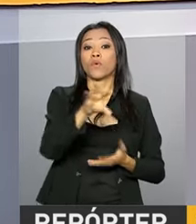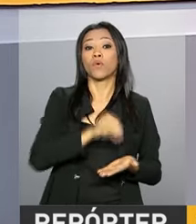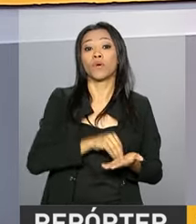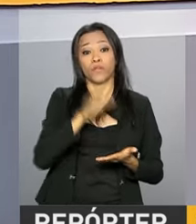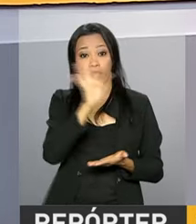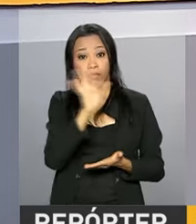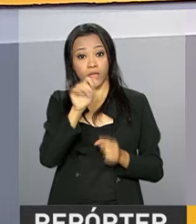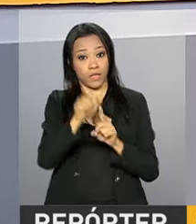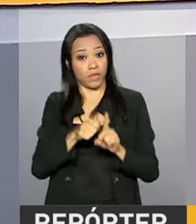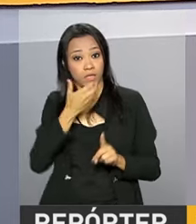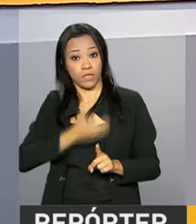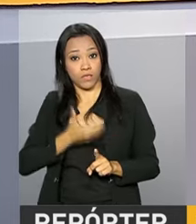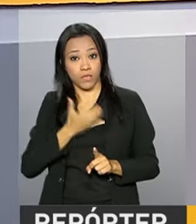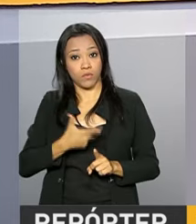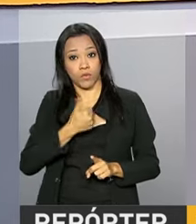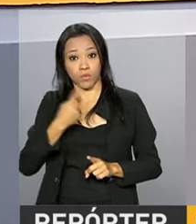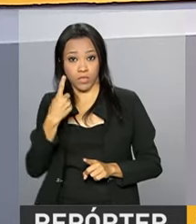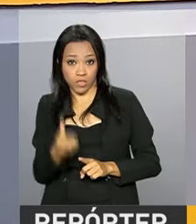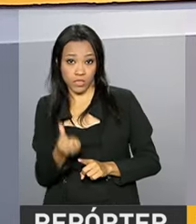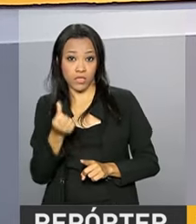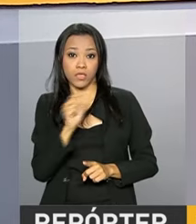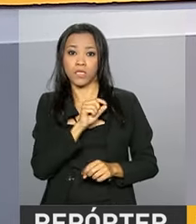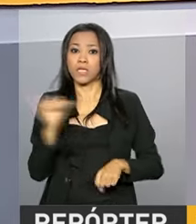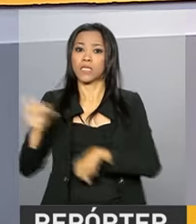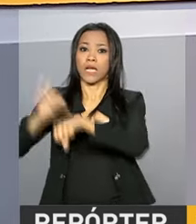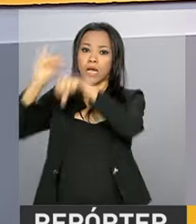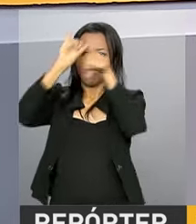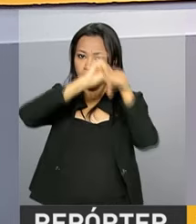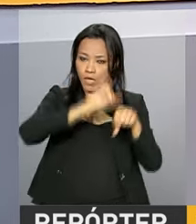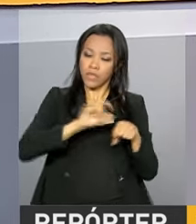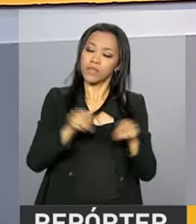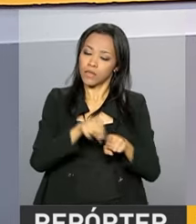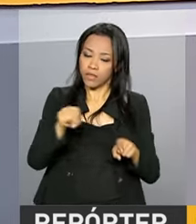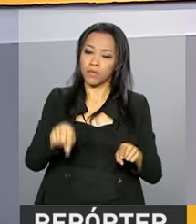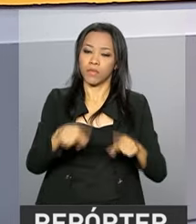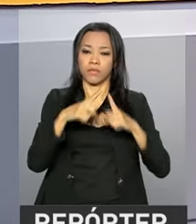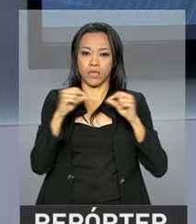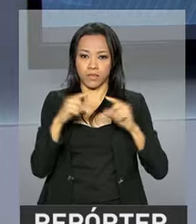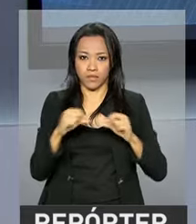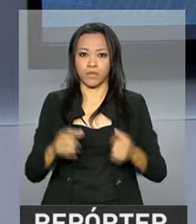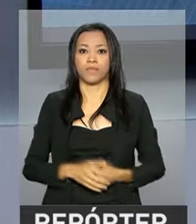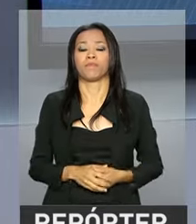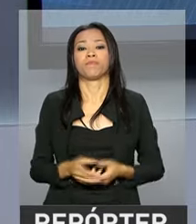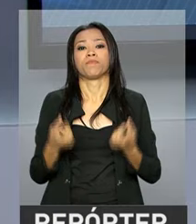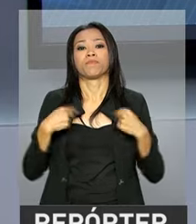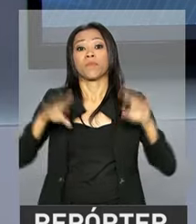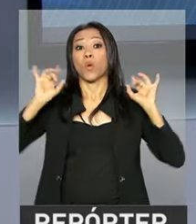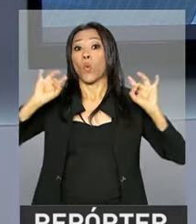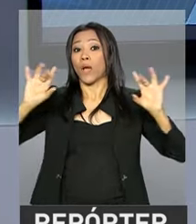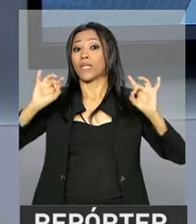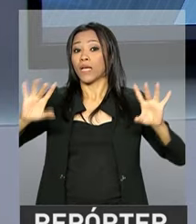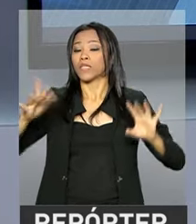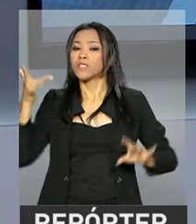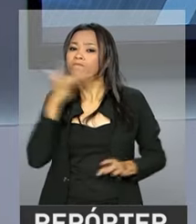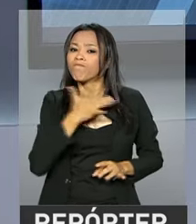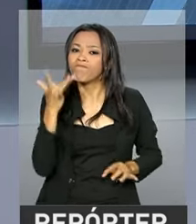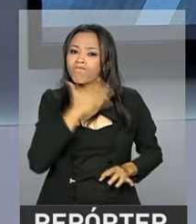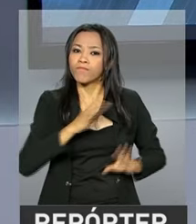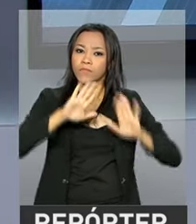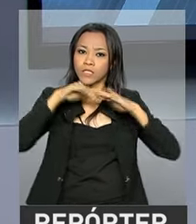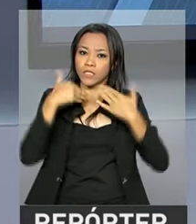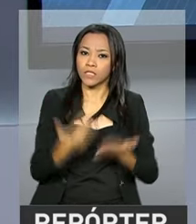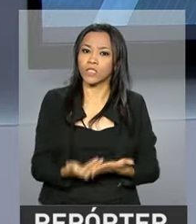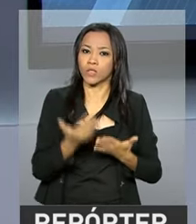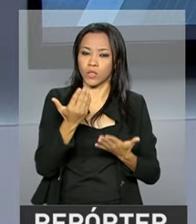e dezembro de 2016 em todas as capitais e aqui no Distrito Federal. A qualidade da merenda escolar tem